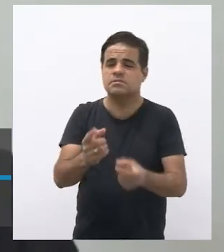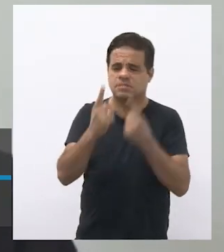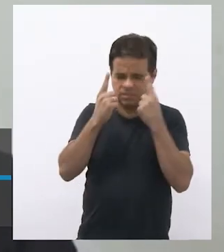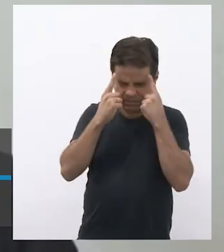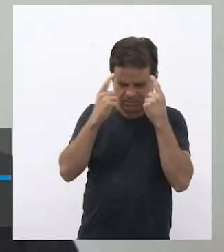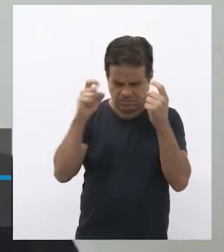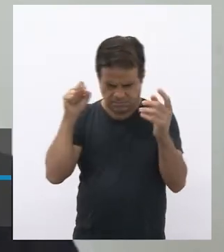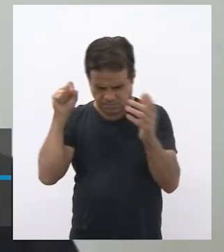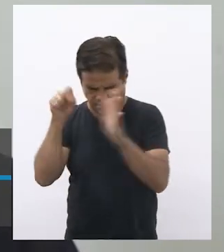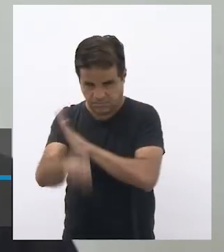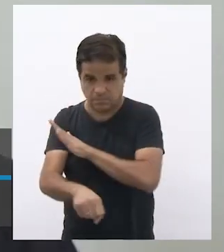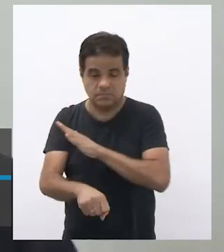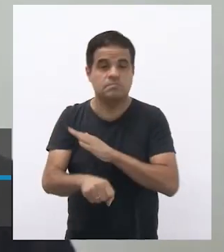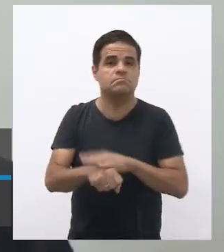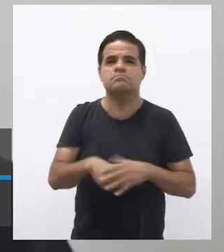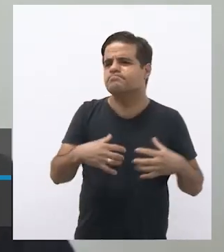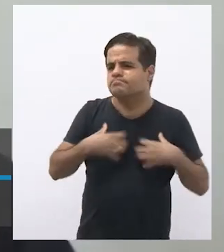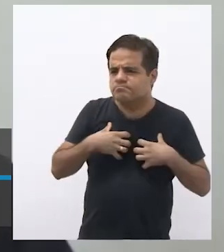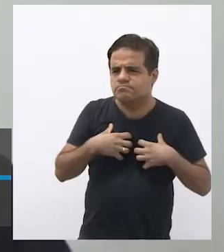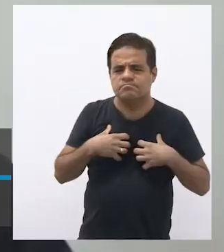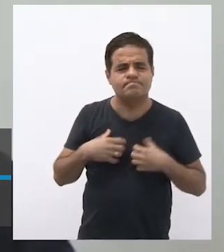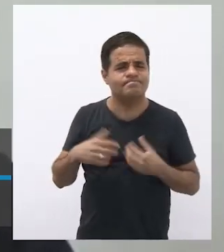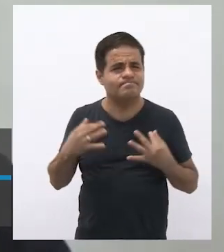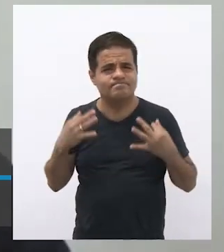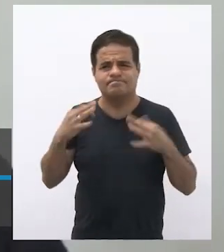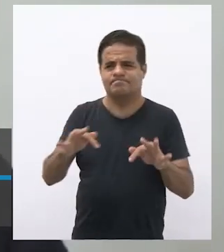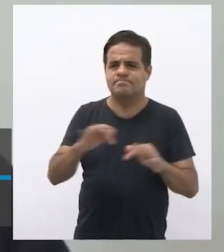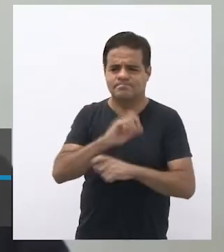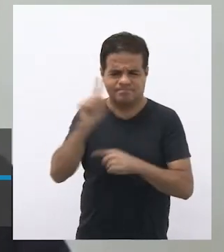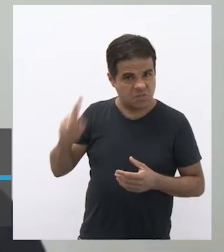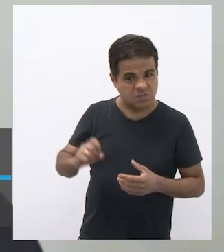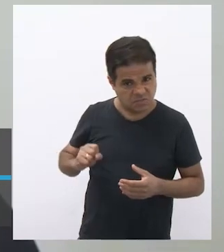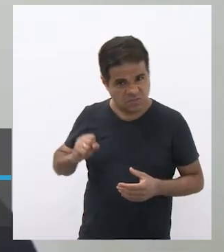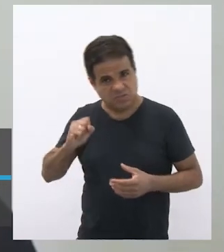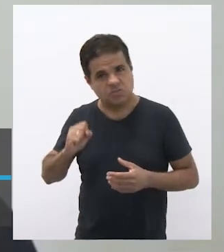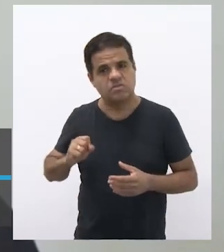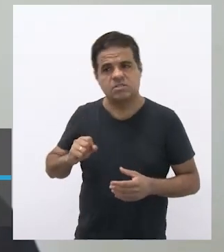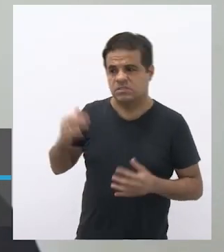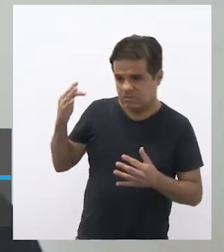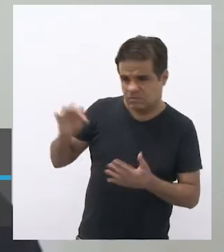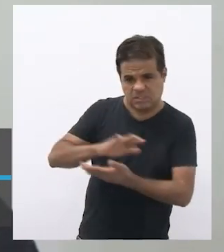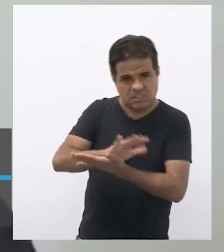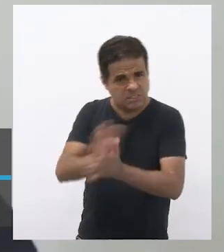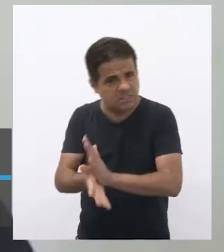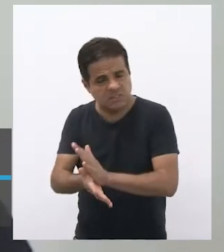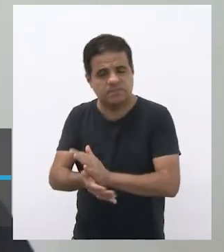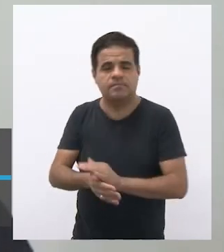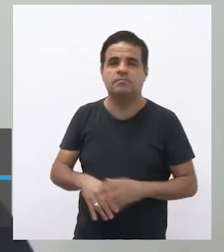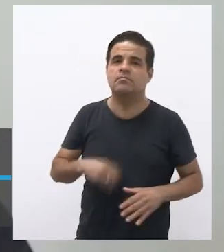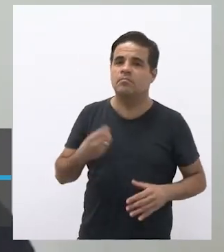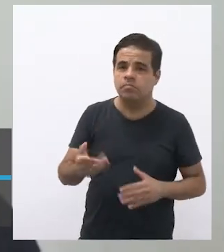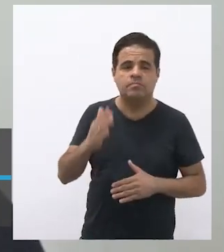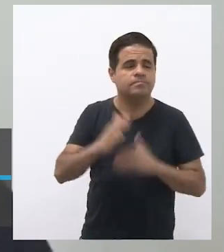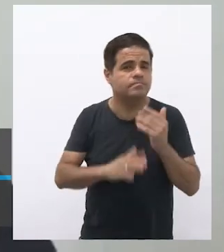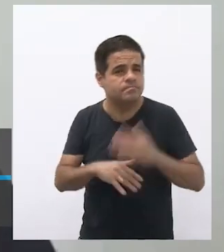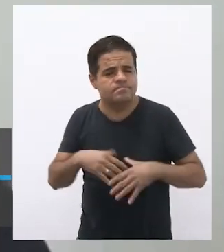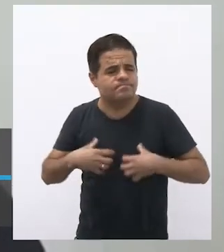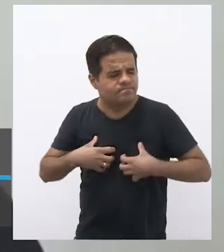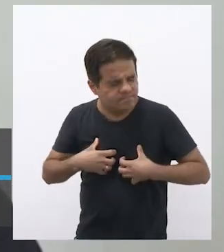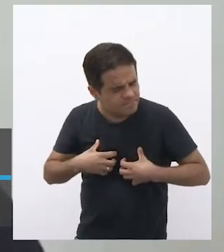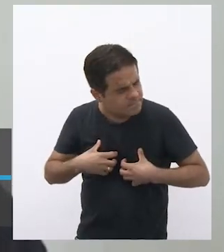direito ao emprego, direito à nacionalidade, direito à saúde, direito a cuidados médicos, né, direito a gerir e administrar seus próprios